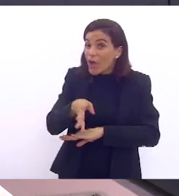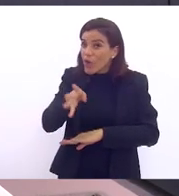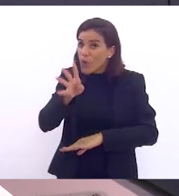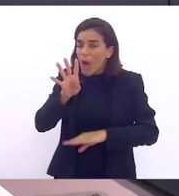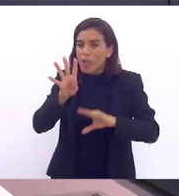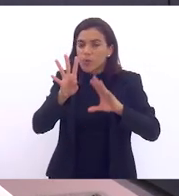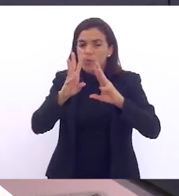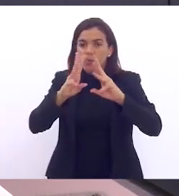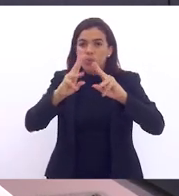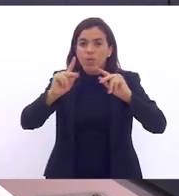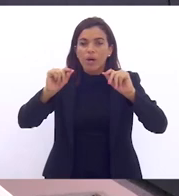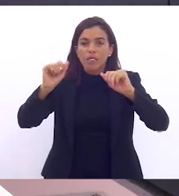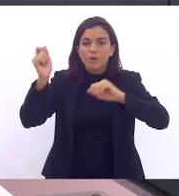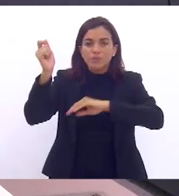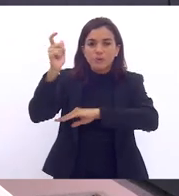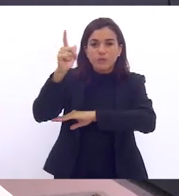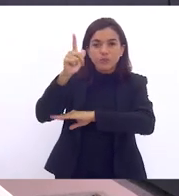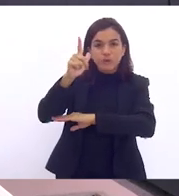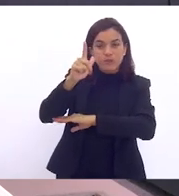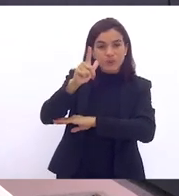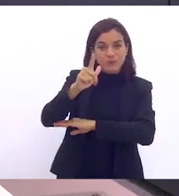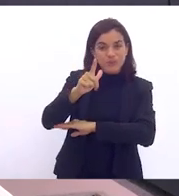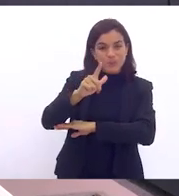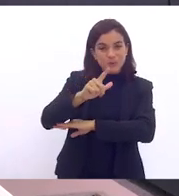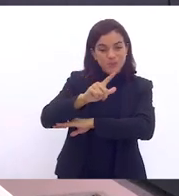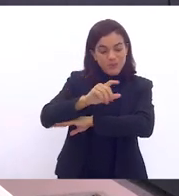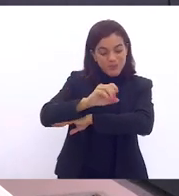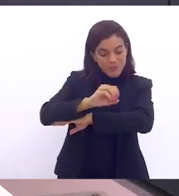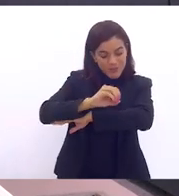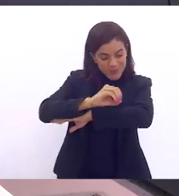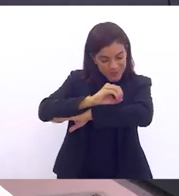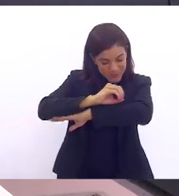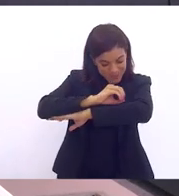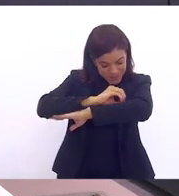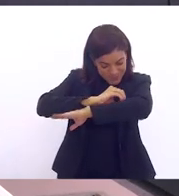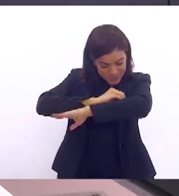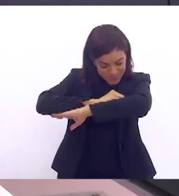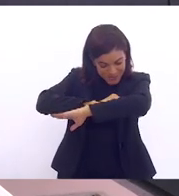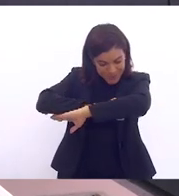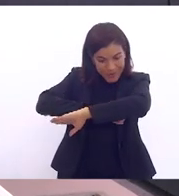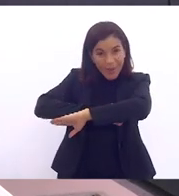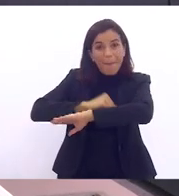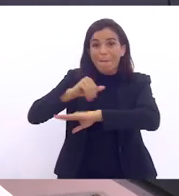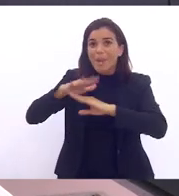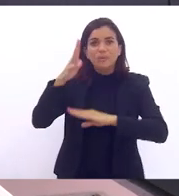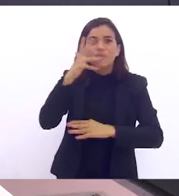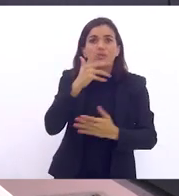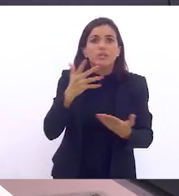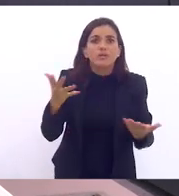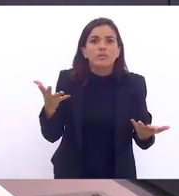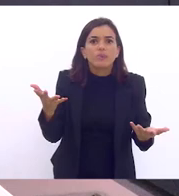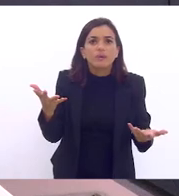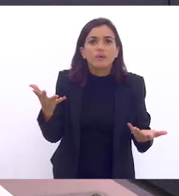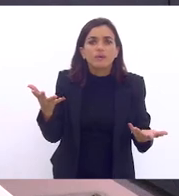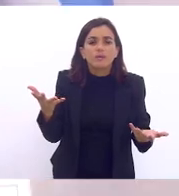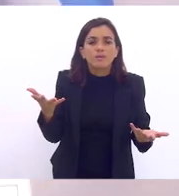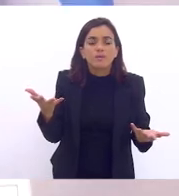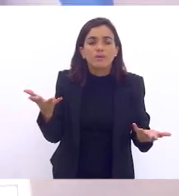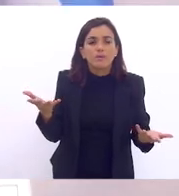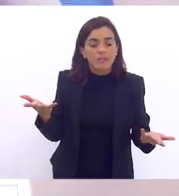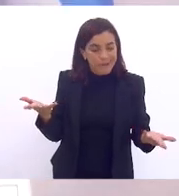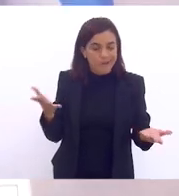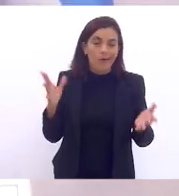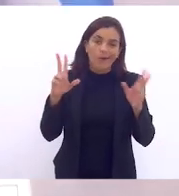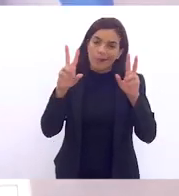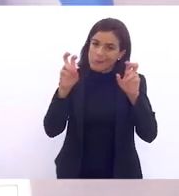já acabou quando é às 5:00 Você tá no pô do sol mais bonito do nosso país então Eh com